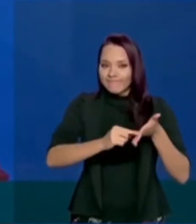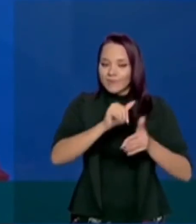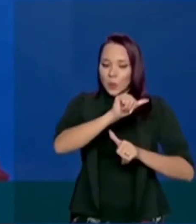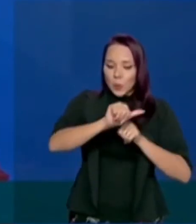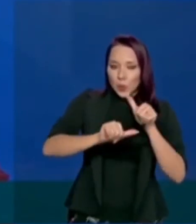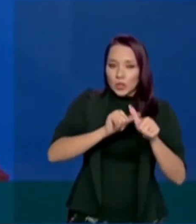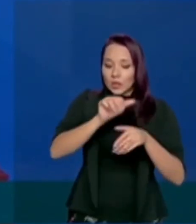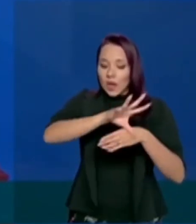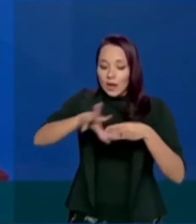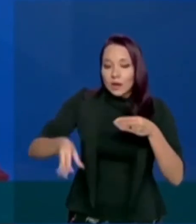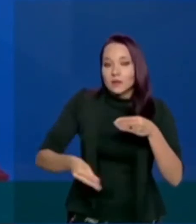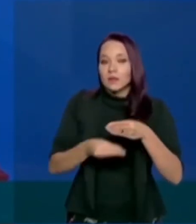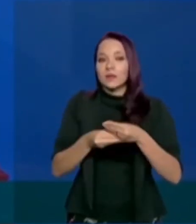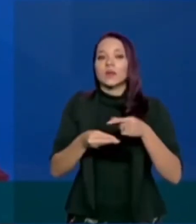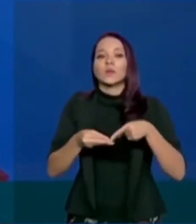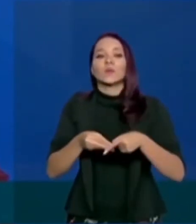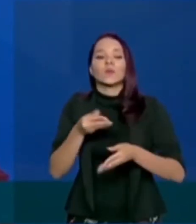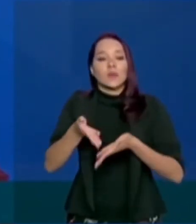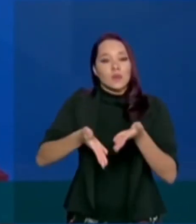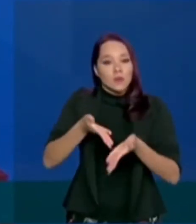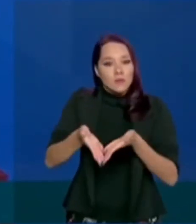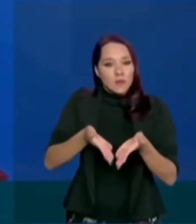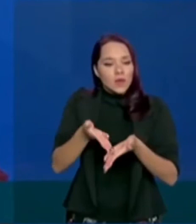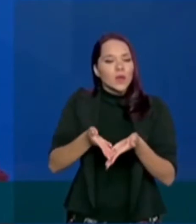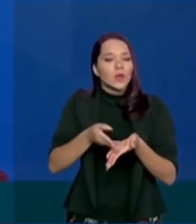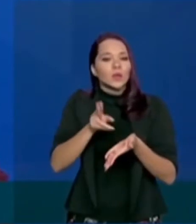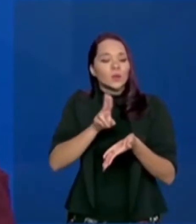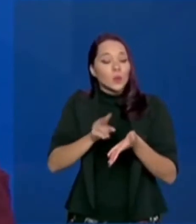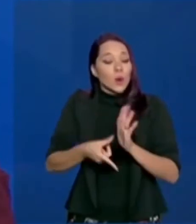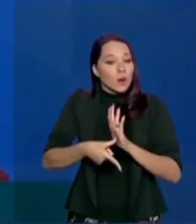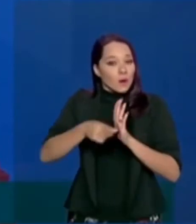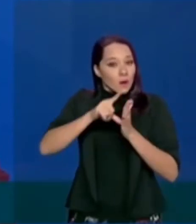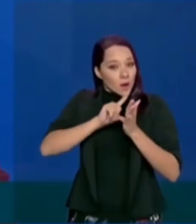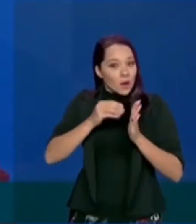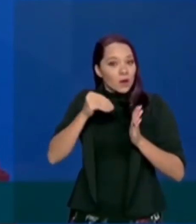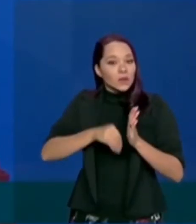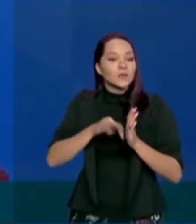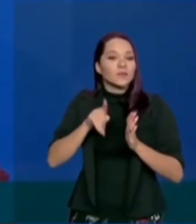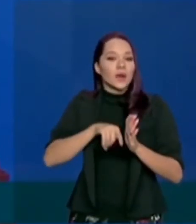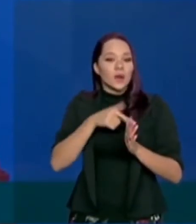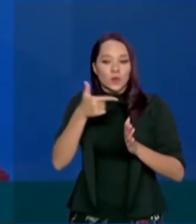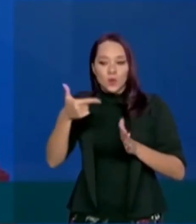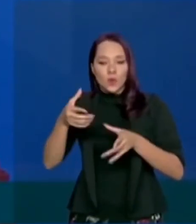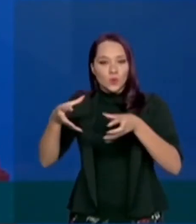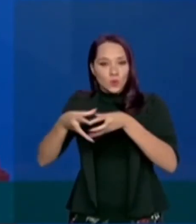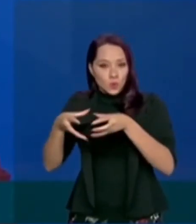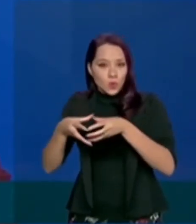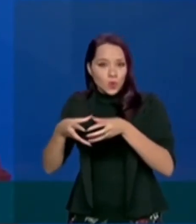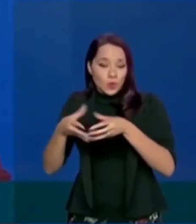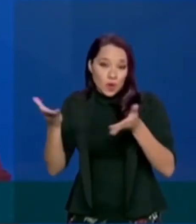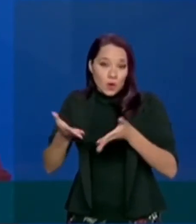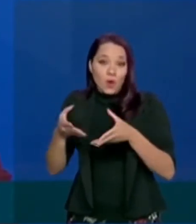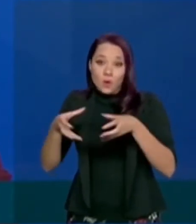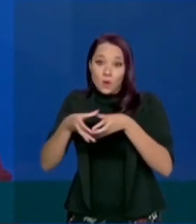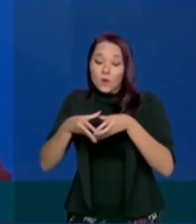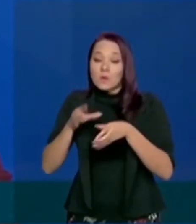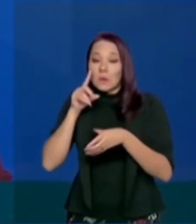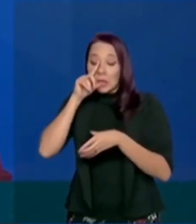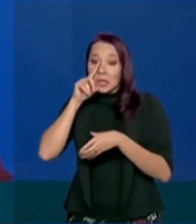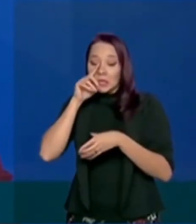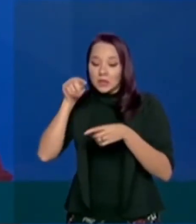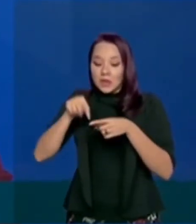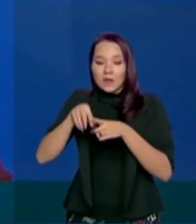acrescentando agora o tratamento precoce para dois grupos considerados agora de risco,